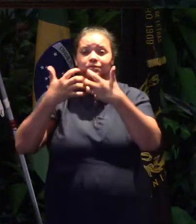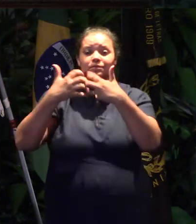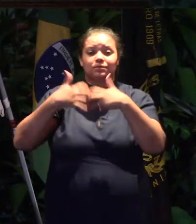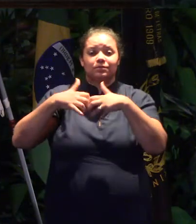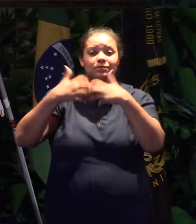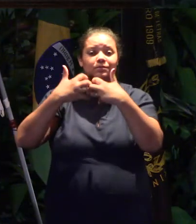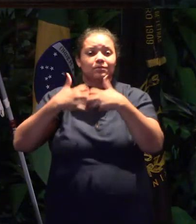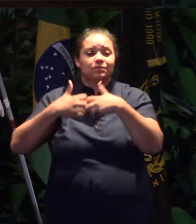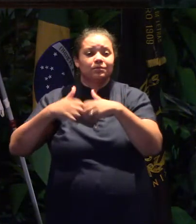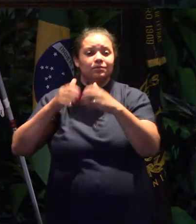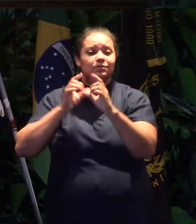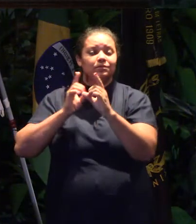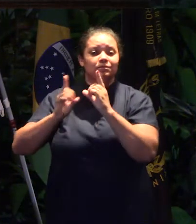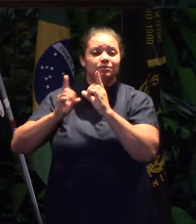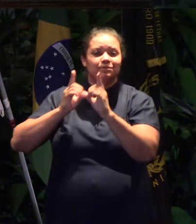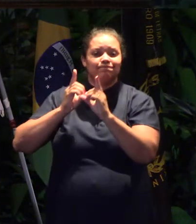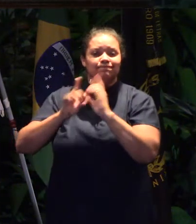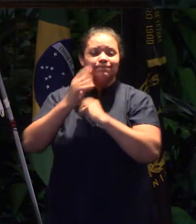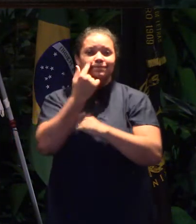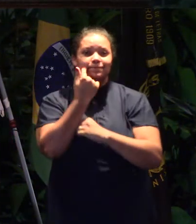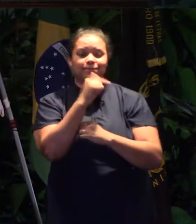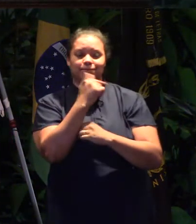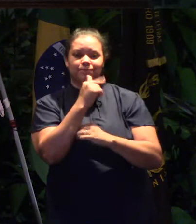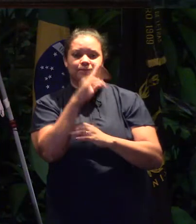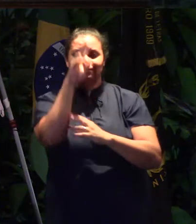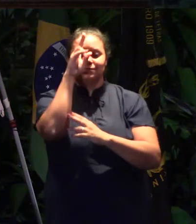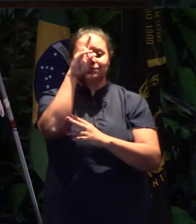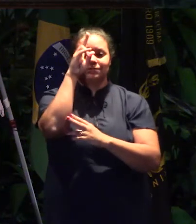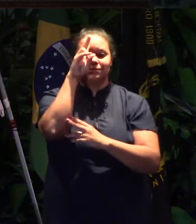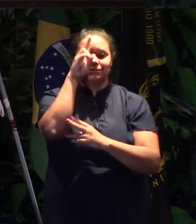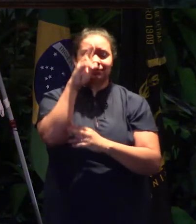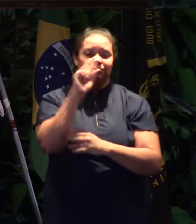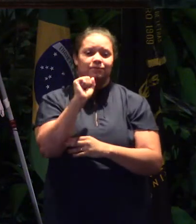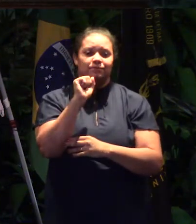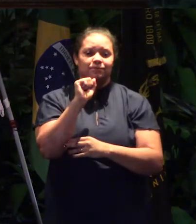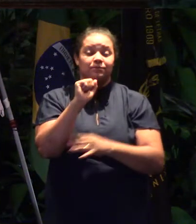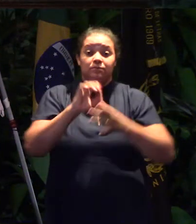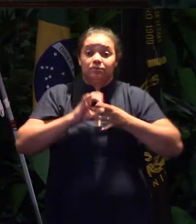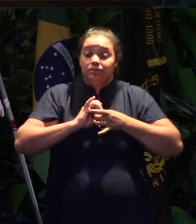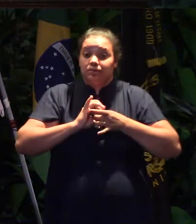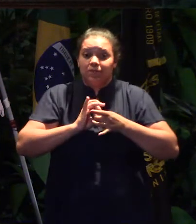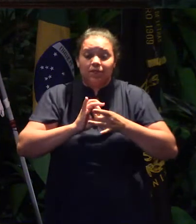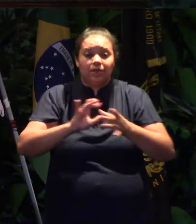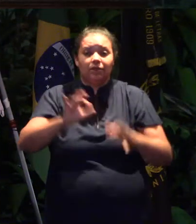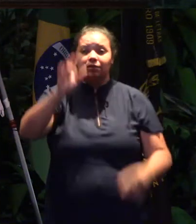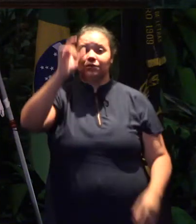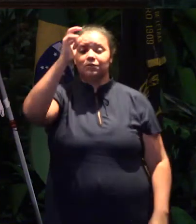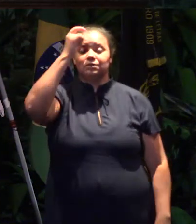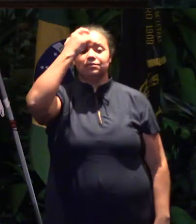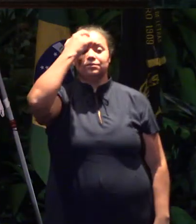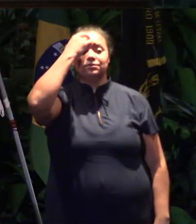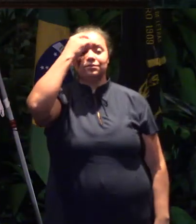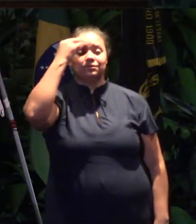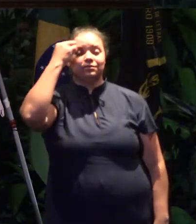Timeu nos diálogos de Platão. Assim, tomando liberdades com esses pensamentos, tentava criar para si